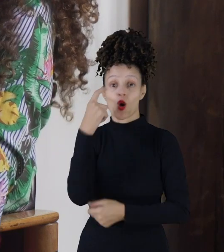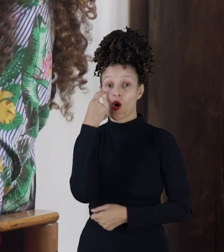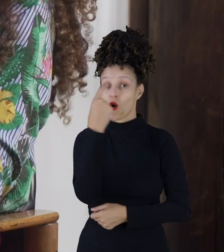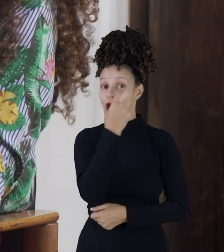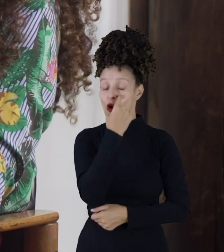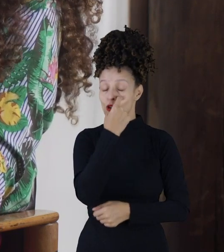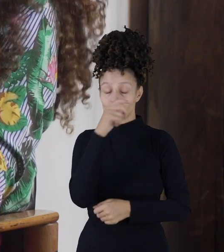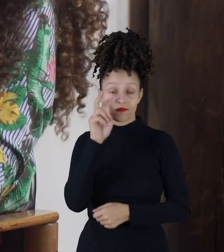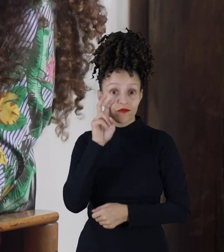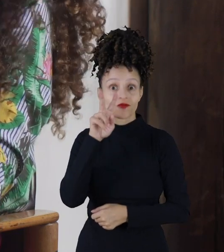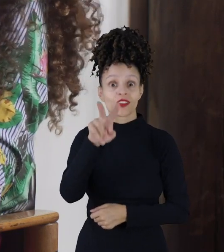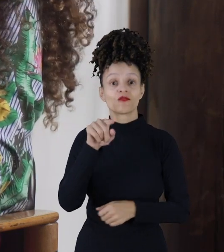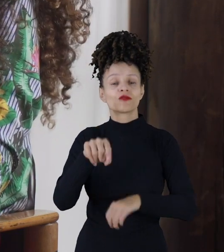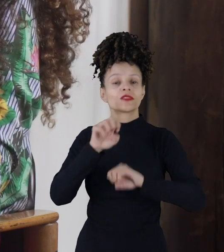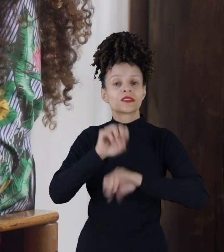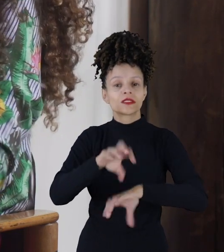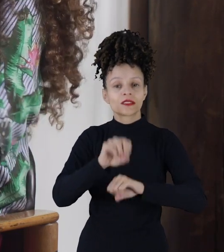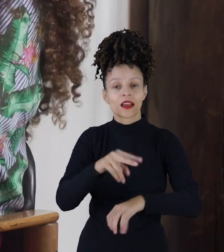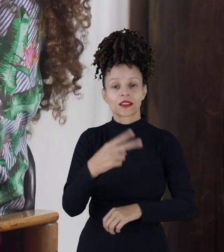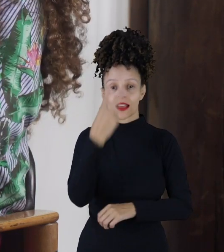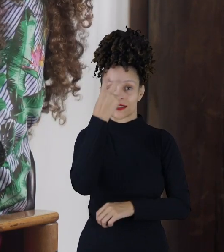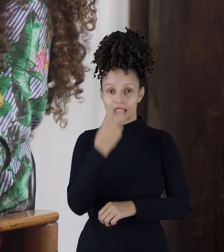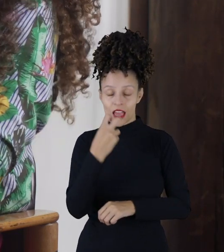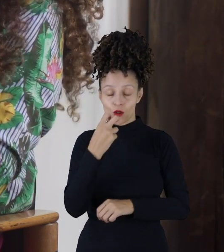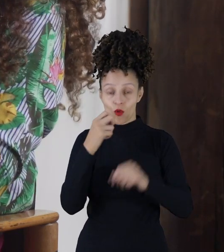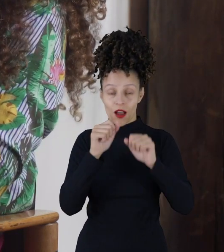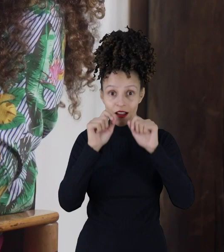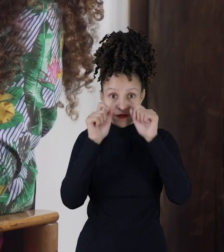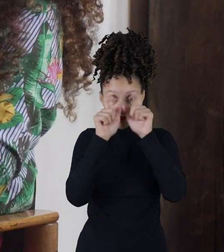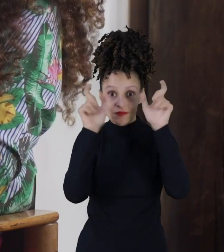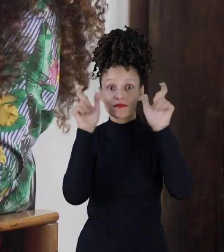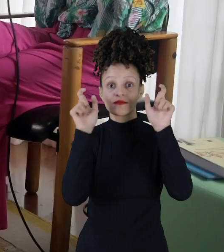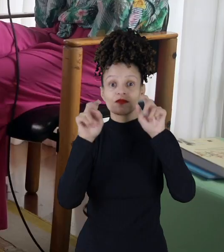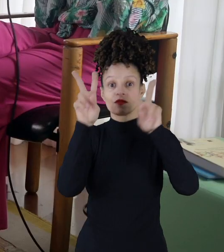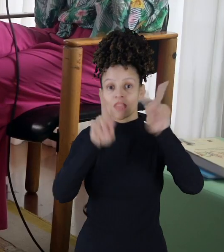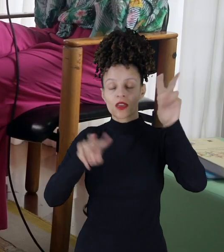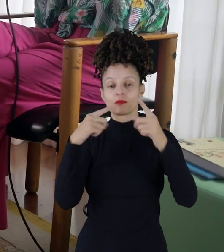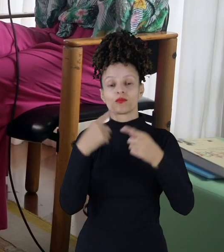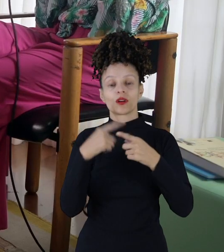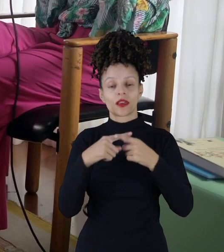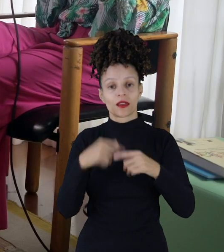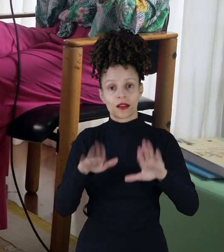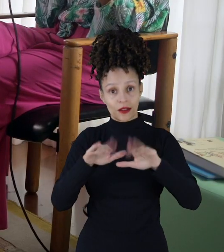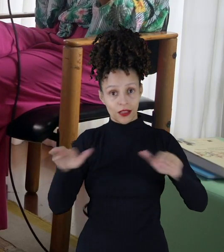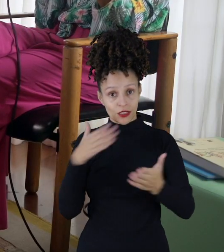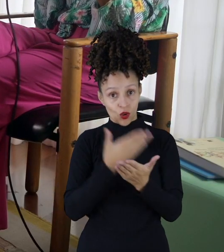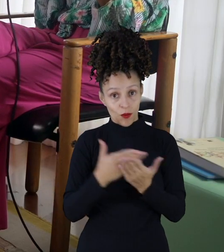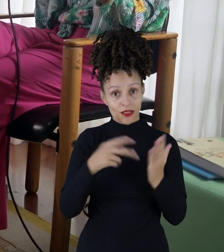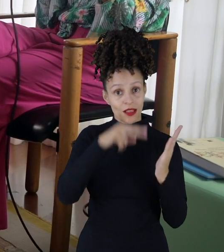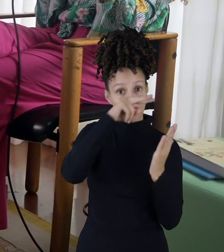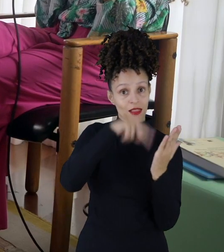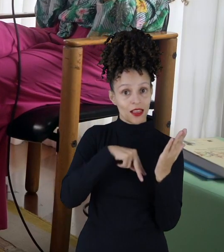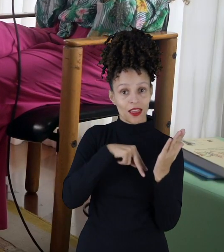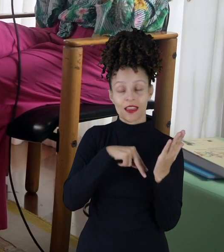seus próprios olhos. É como se você estivesse ensinando um cego a enxergar. Porque a partir do momento que uma criança começa a